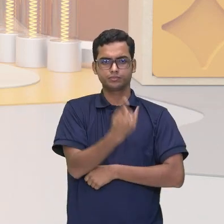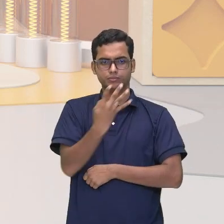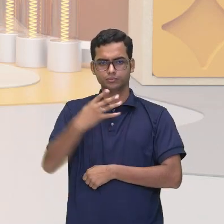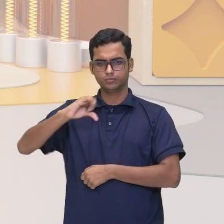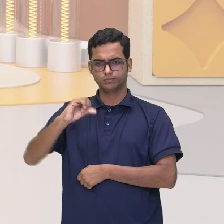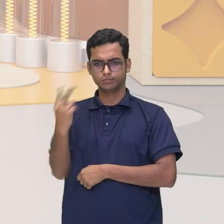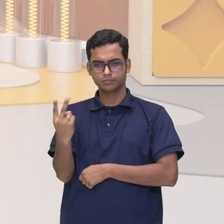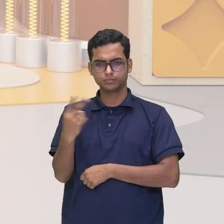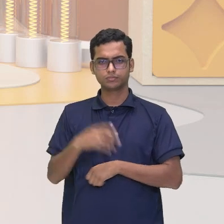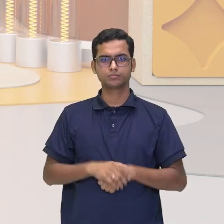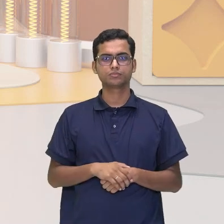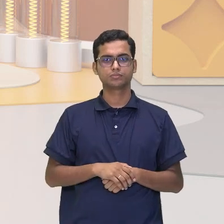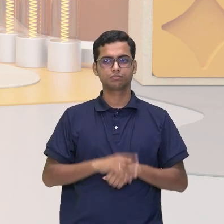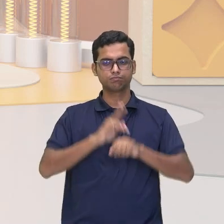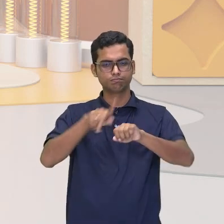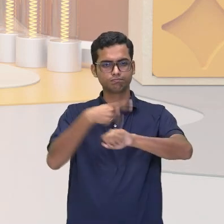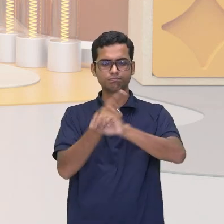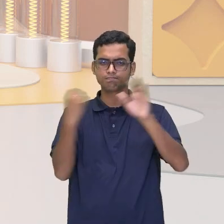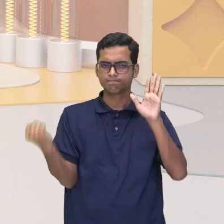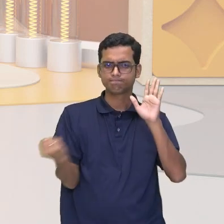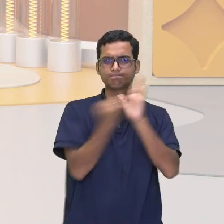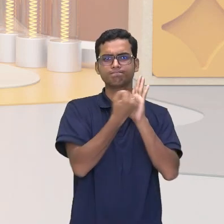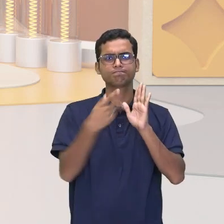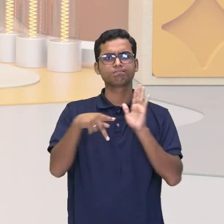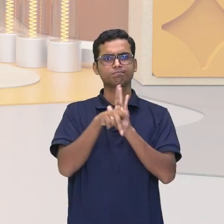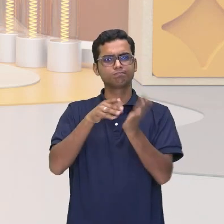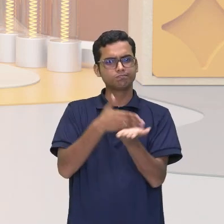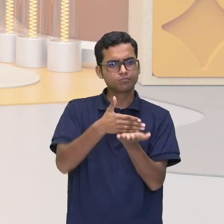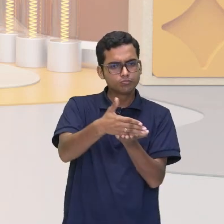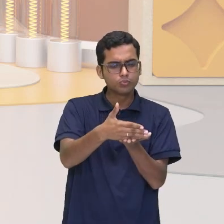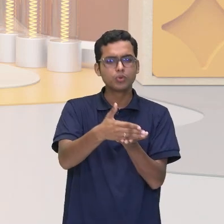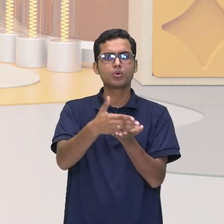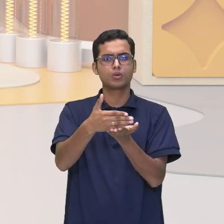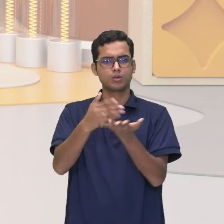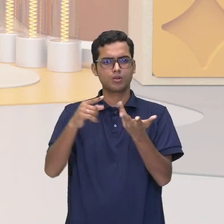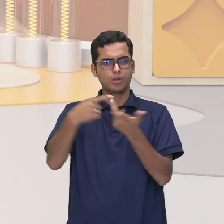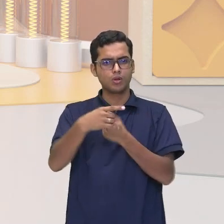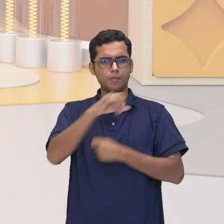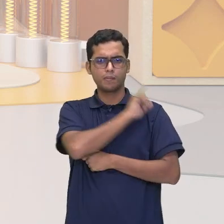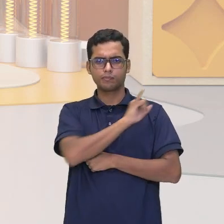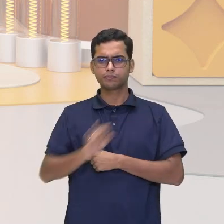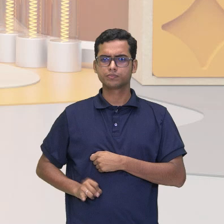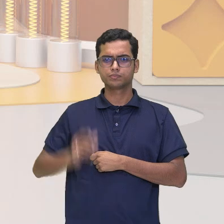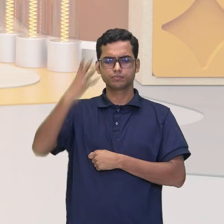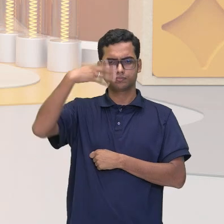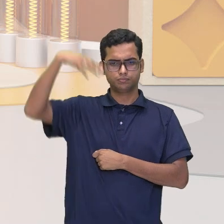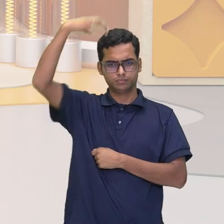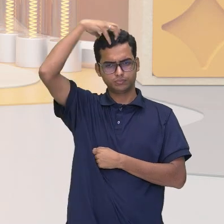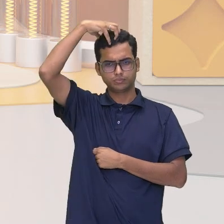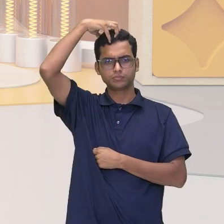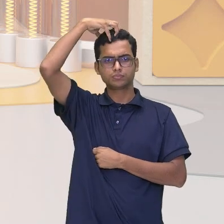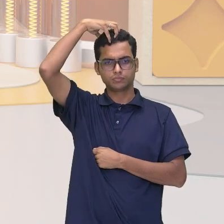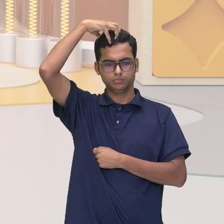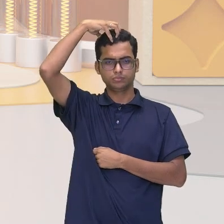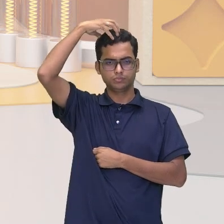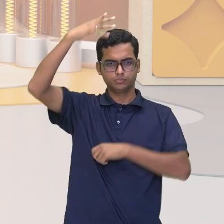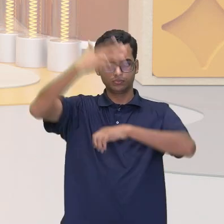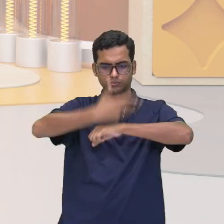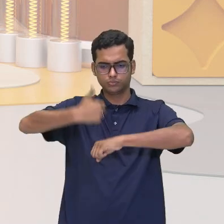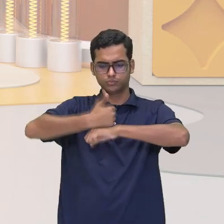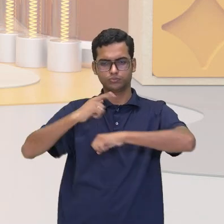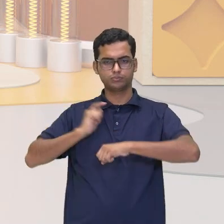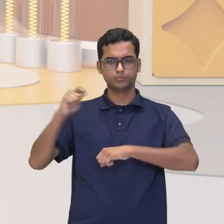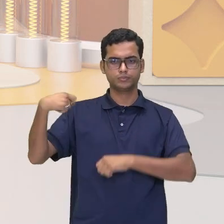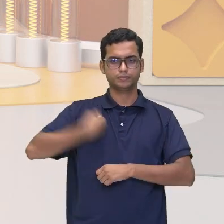1492, o que acabou marcando o início do vasto império colonial